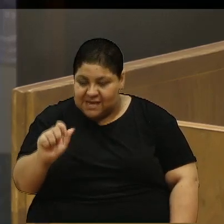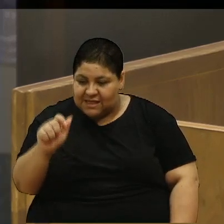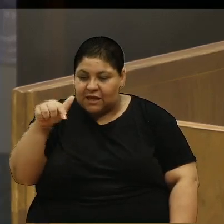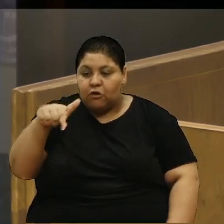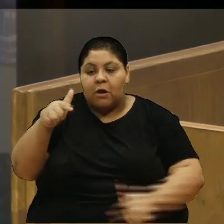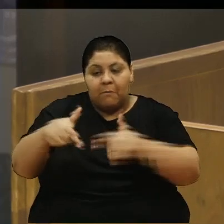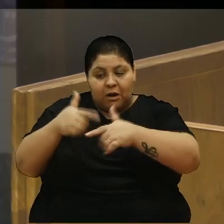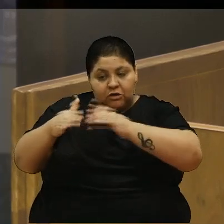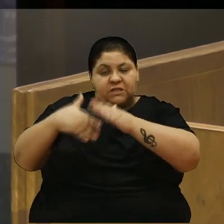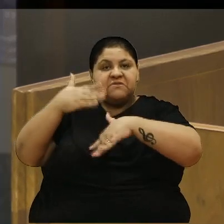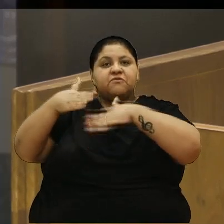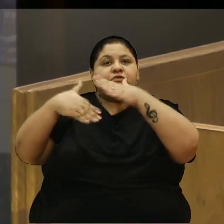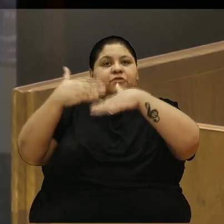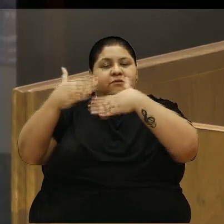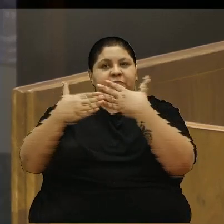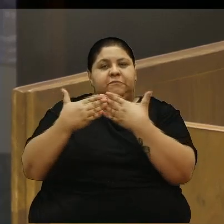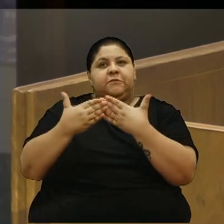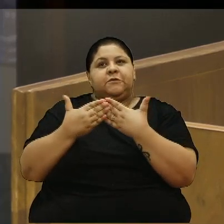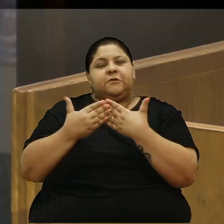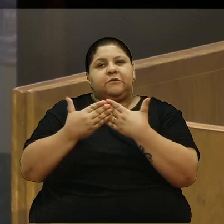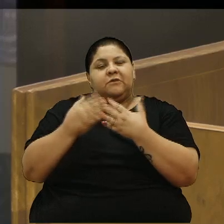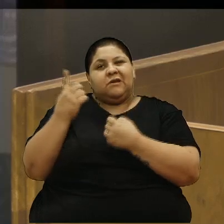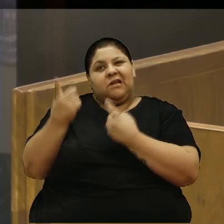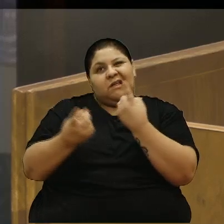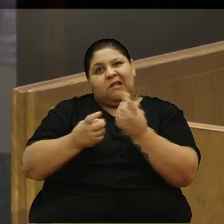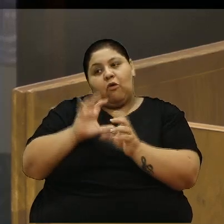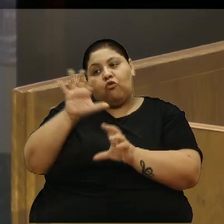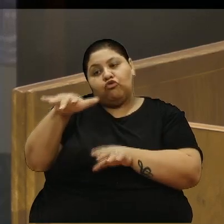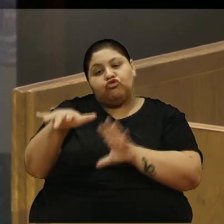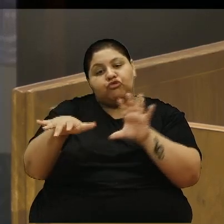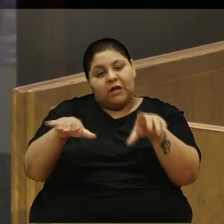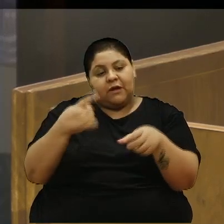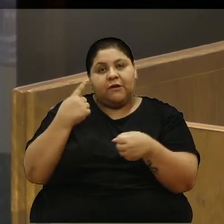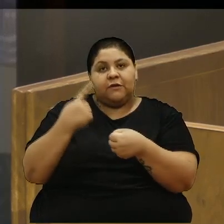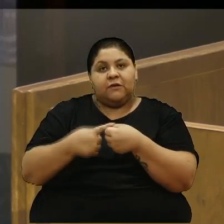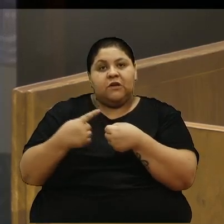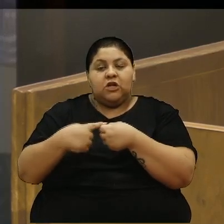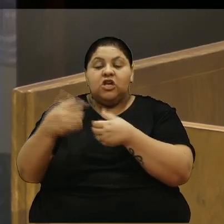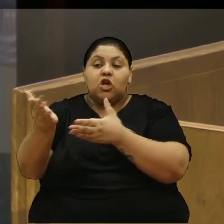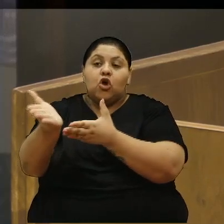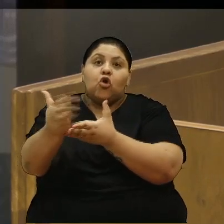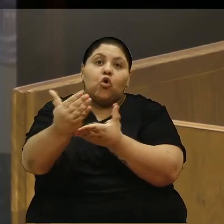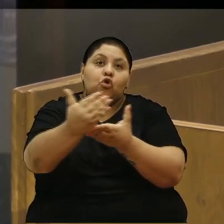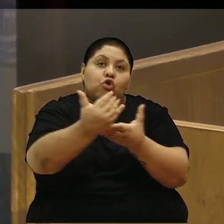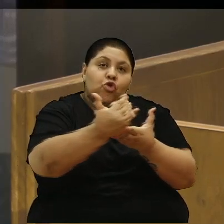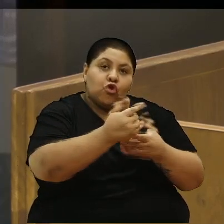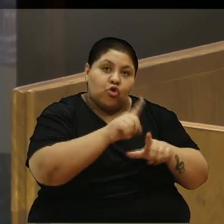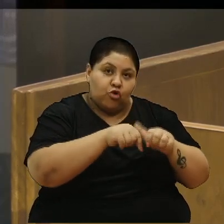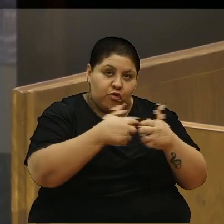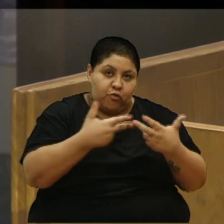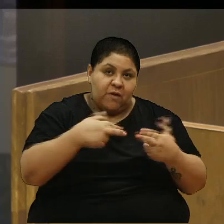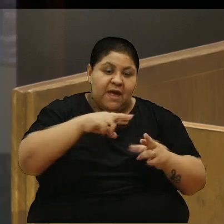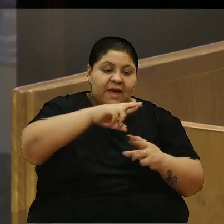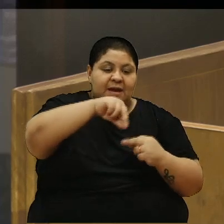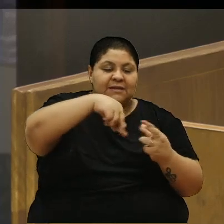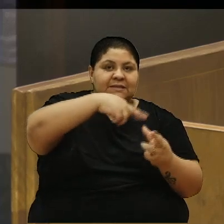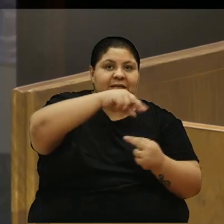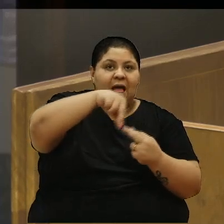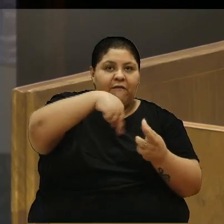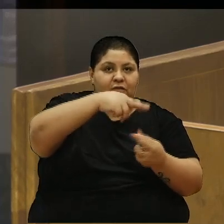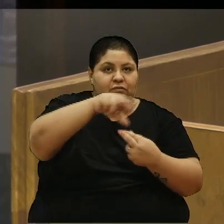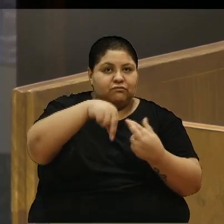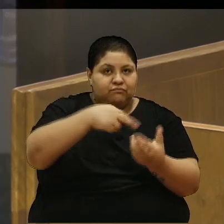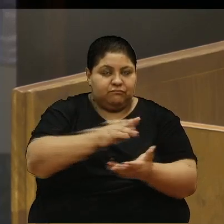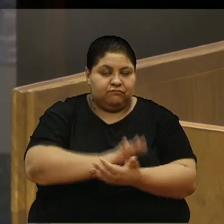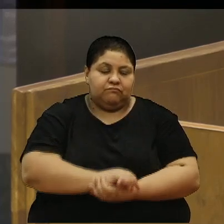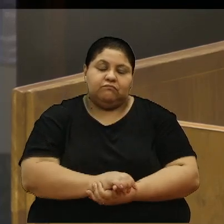também, no qual eles, em alguns pontos da cidade, eles coletam esses materiais recicláveis,